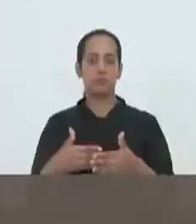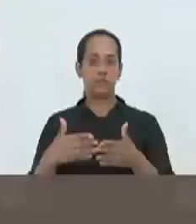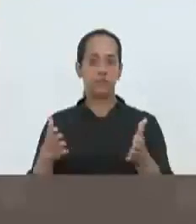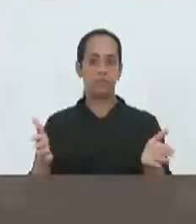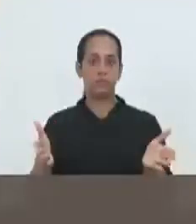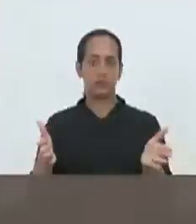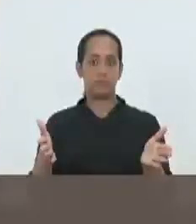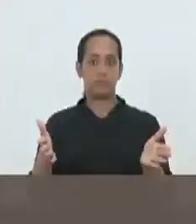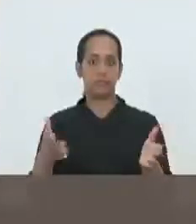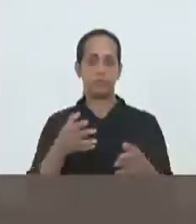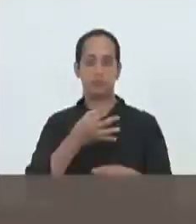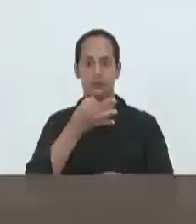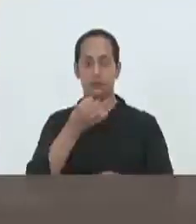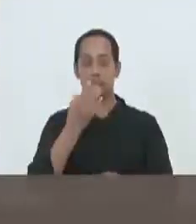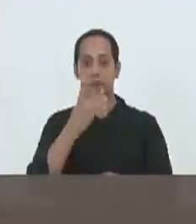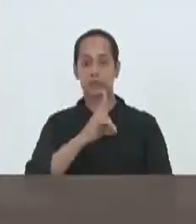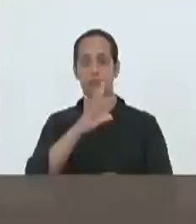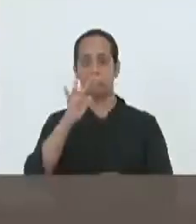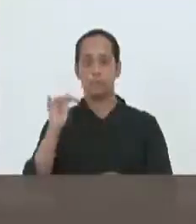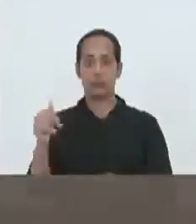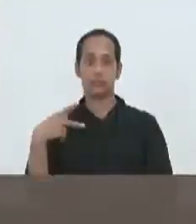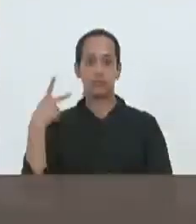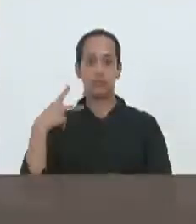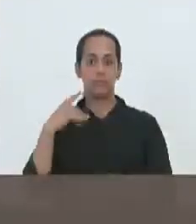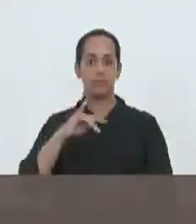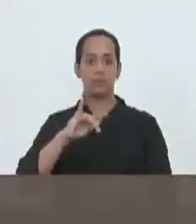dia vereadora Janete Rocha Piatá